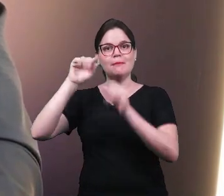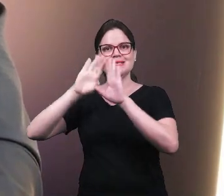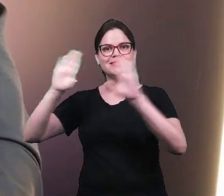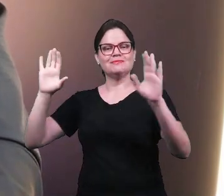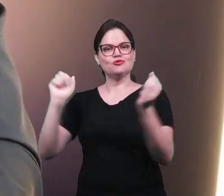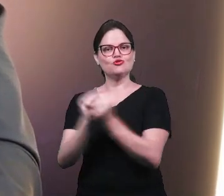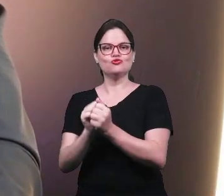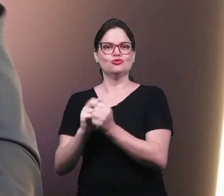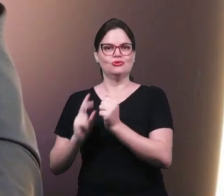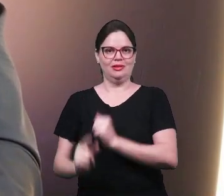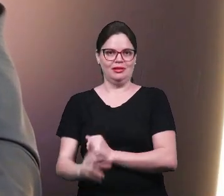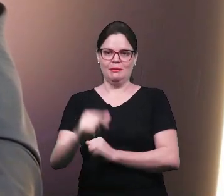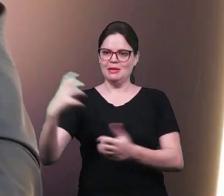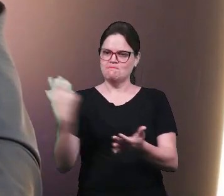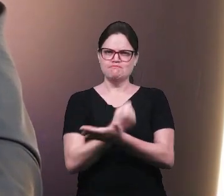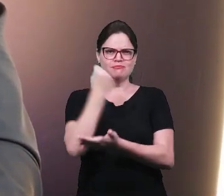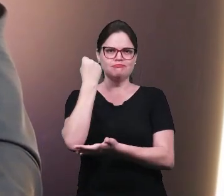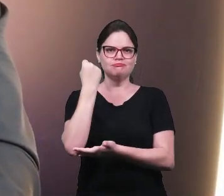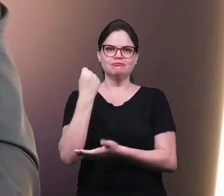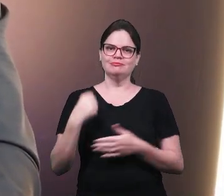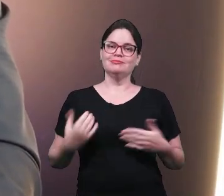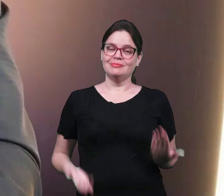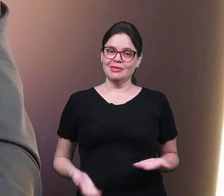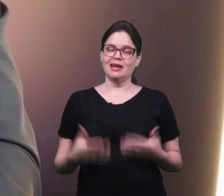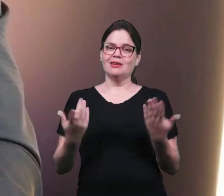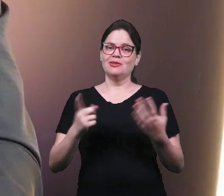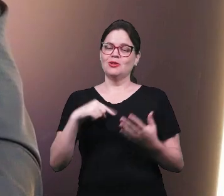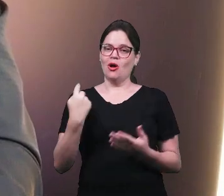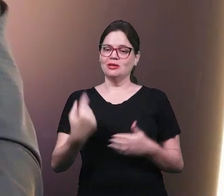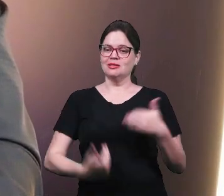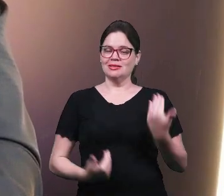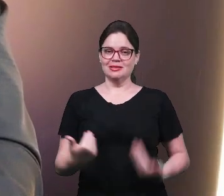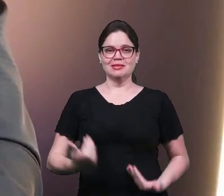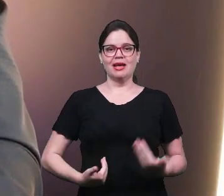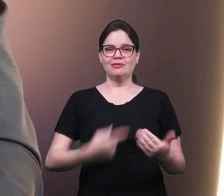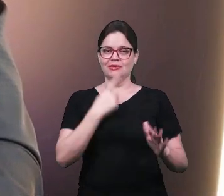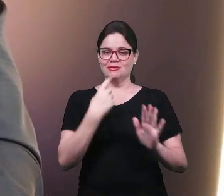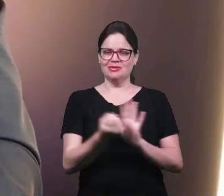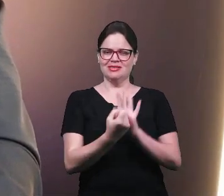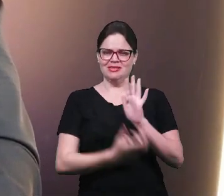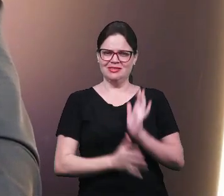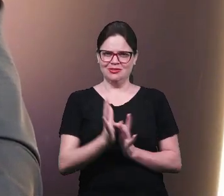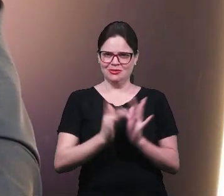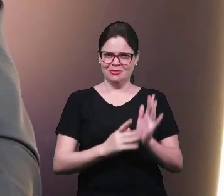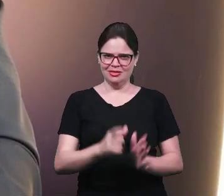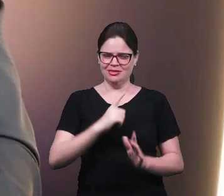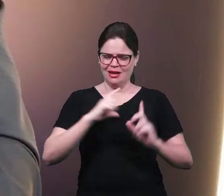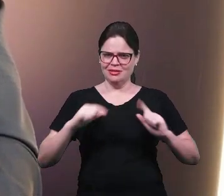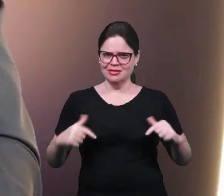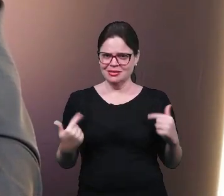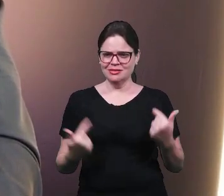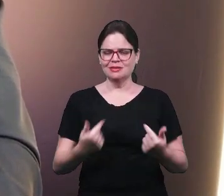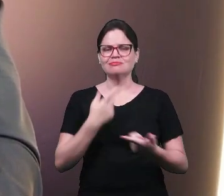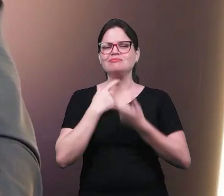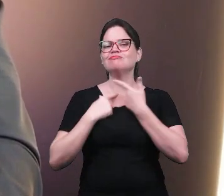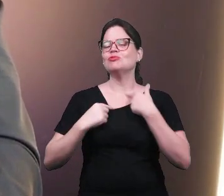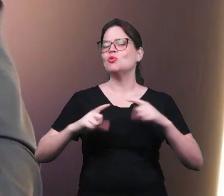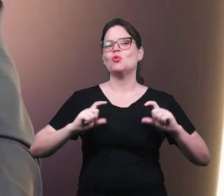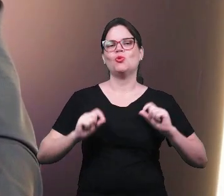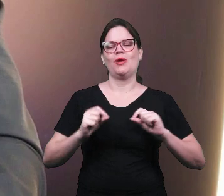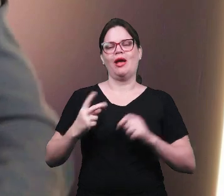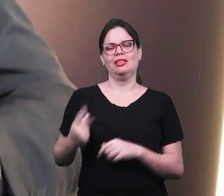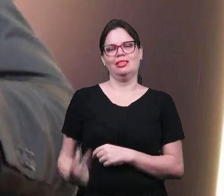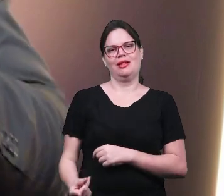que a igreja, né, remida pelo sangue de Jesus, esteja com ele para sempre. Sim. O capítulo 5, ele vai